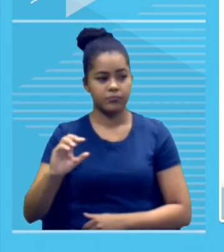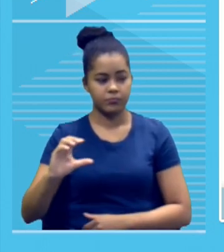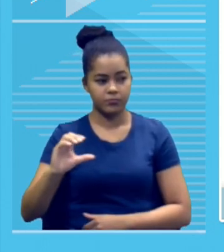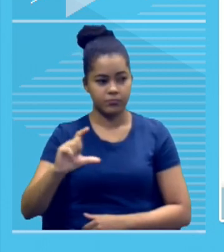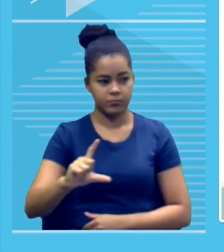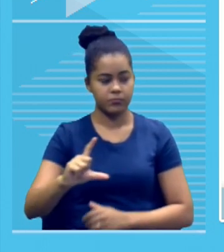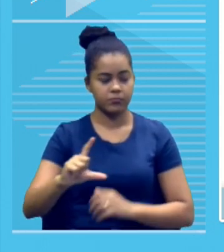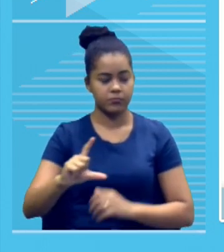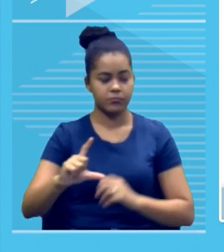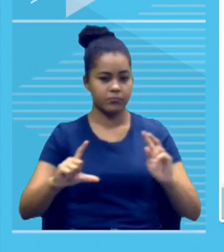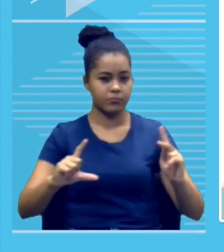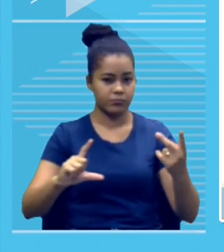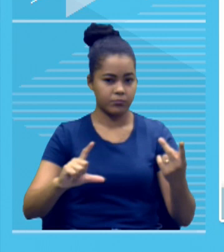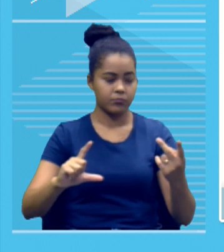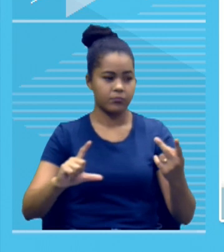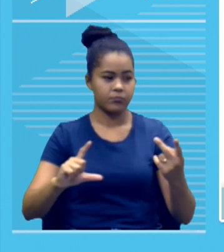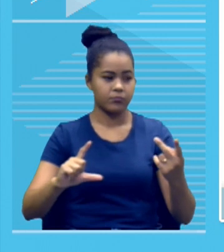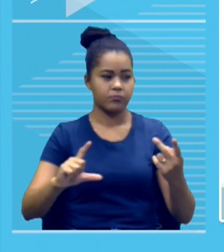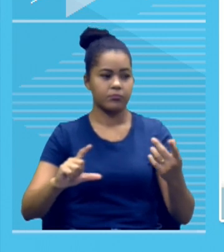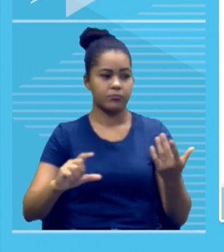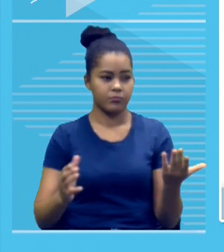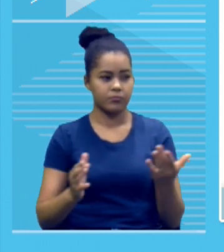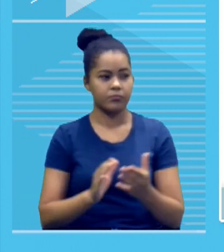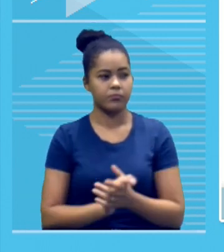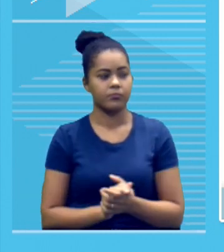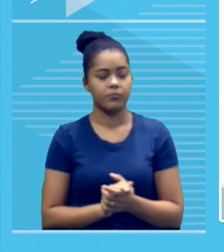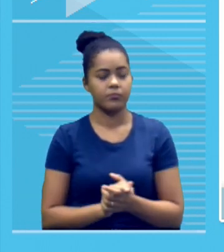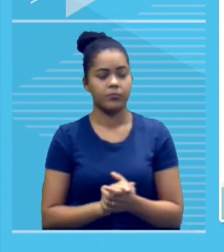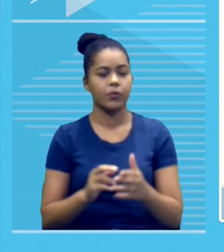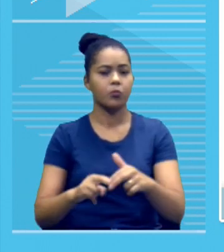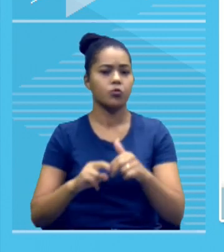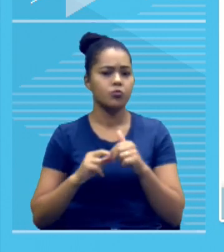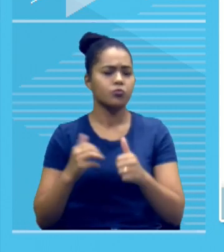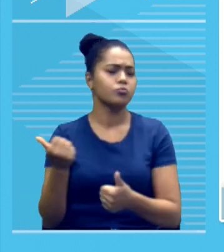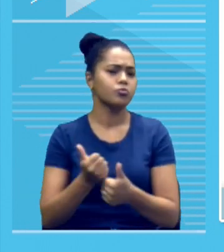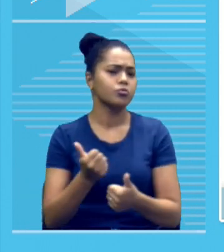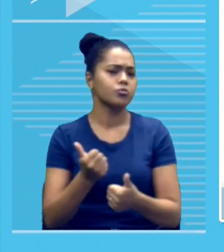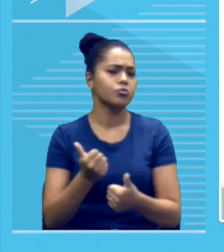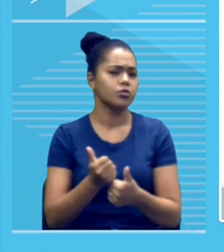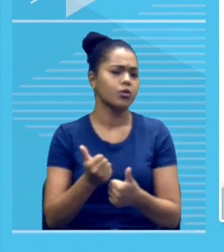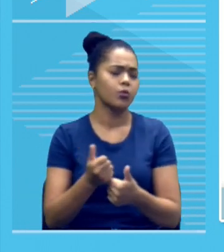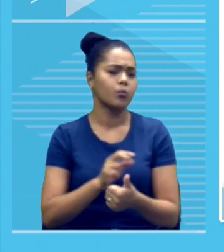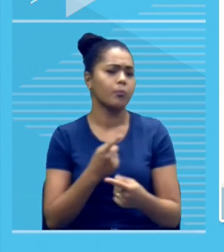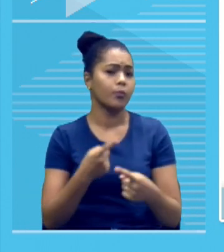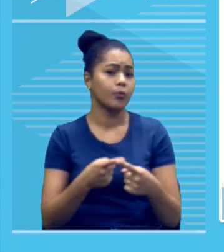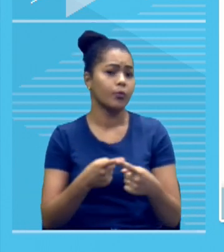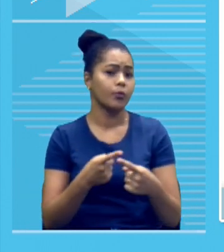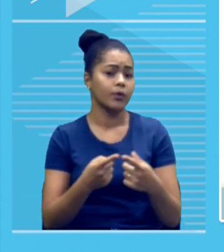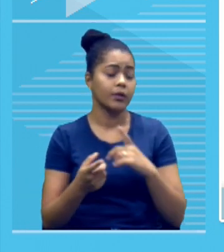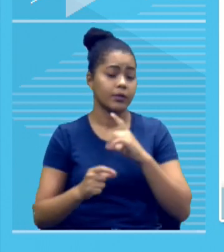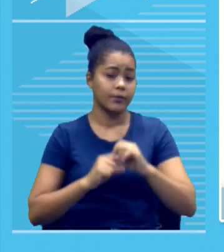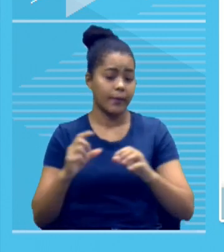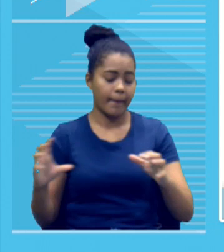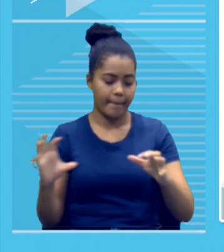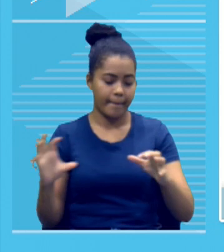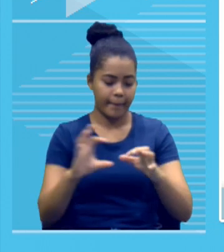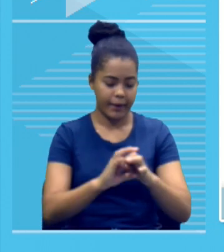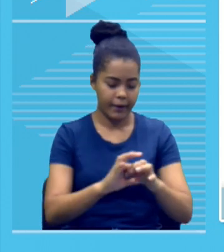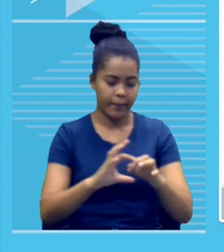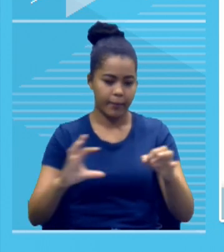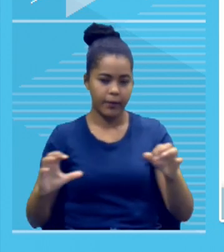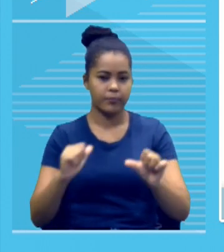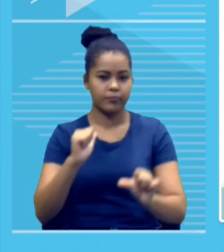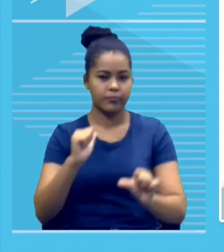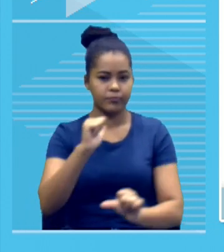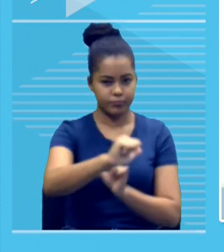Então, por que, que é chamado de reação de substituição? Que, na verdade, ocorre entrada e saída de ligantes. Tá